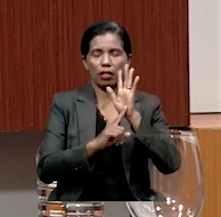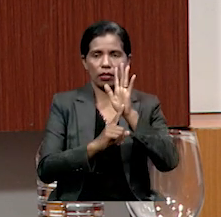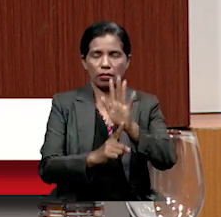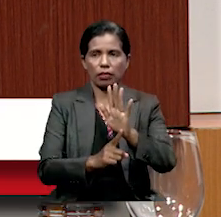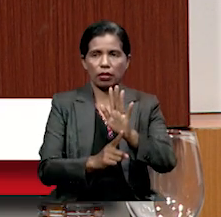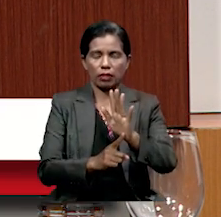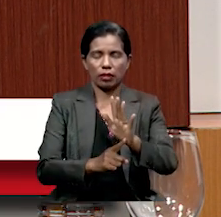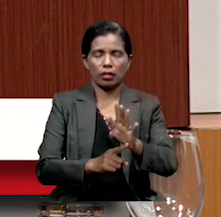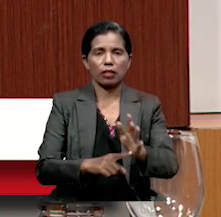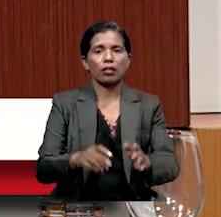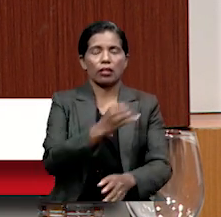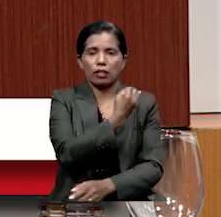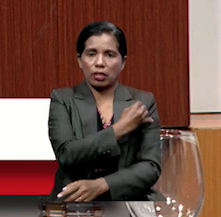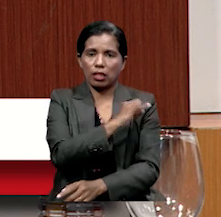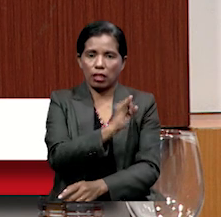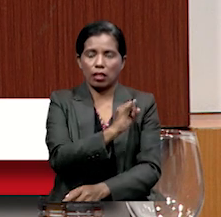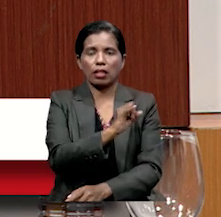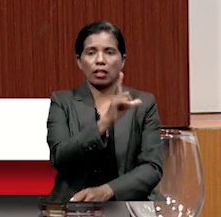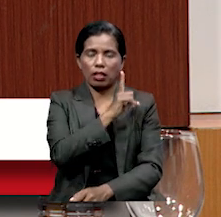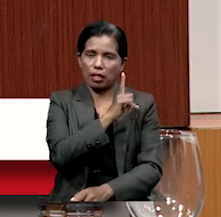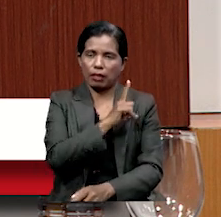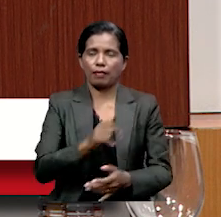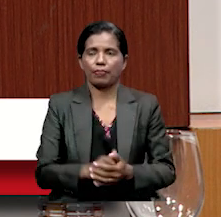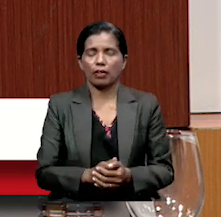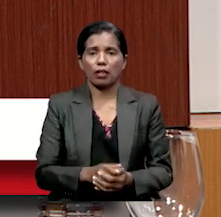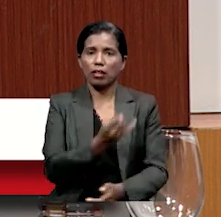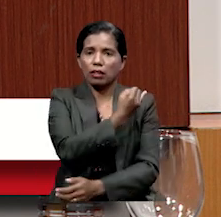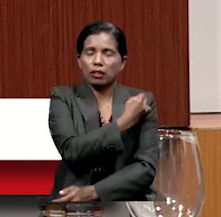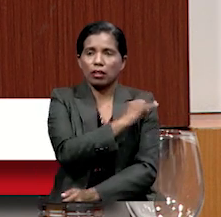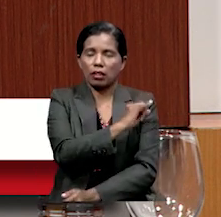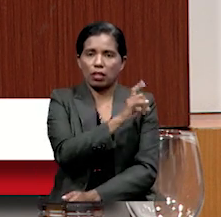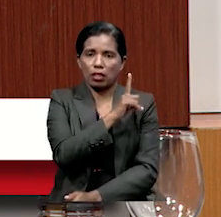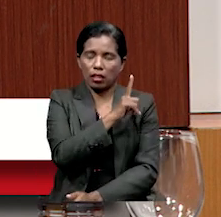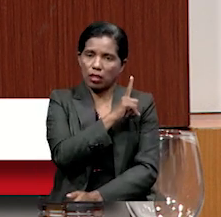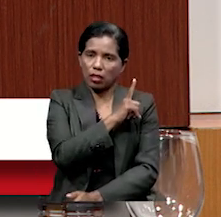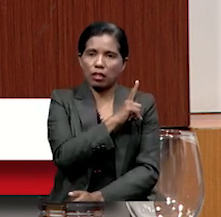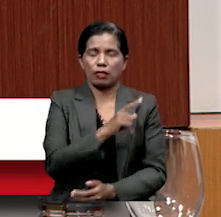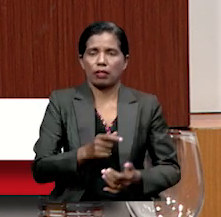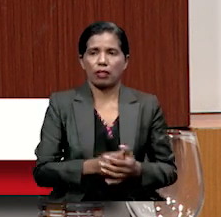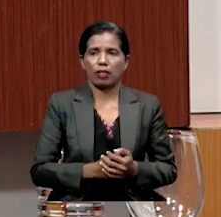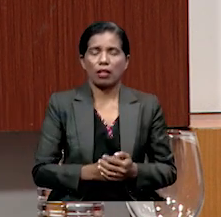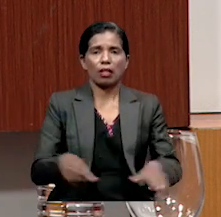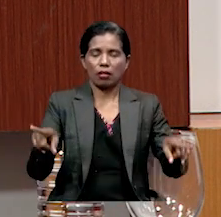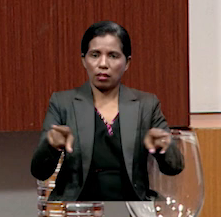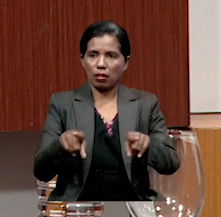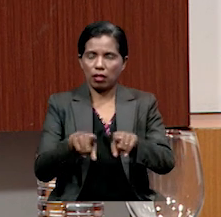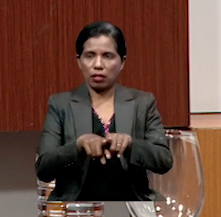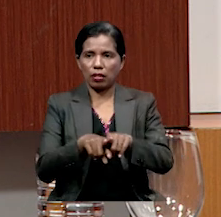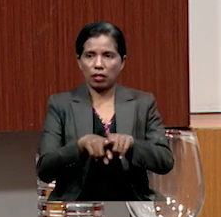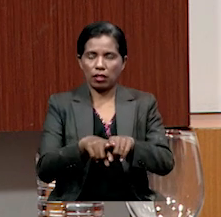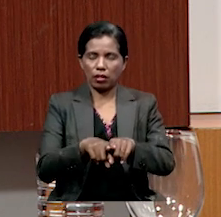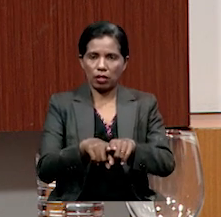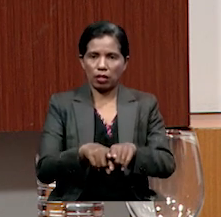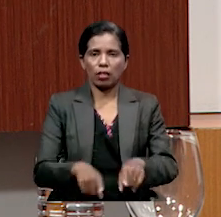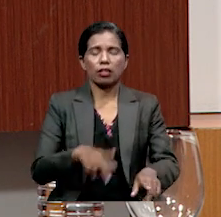ba general Lere. Tamba general Lerene, maik ni hanesan militante